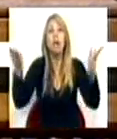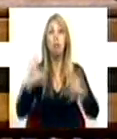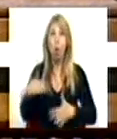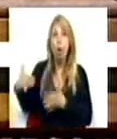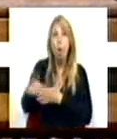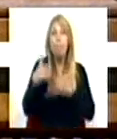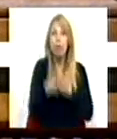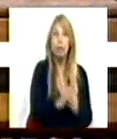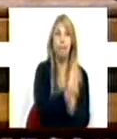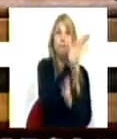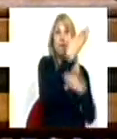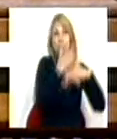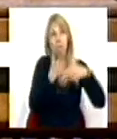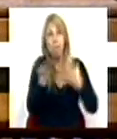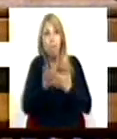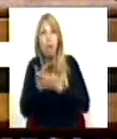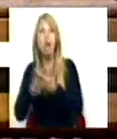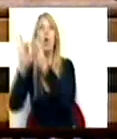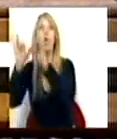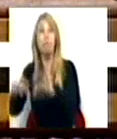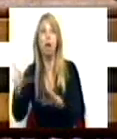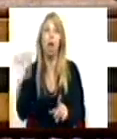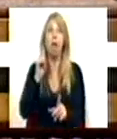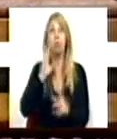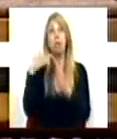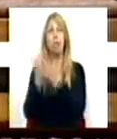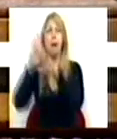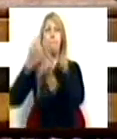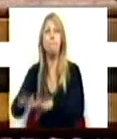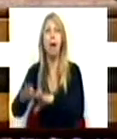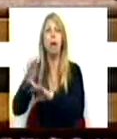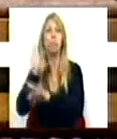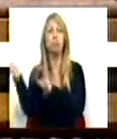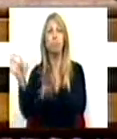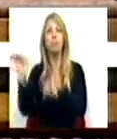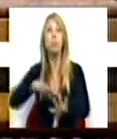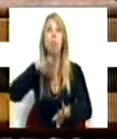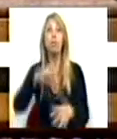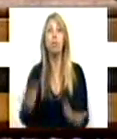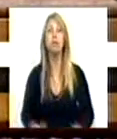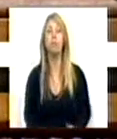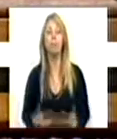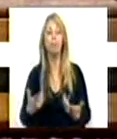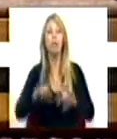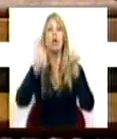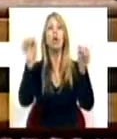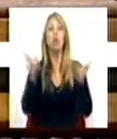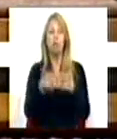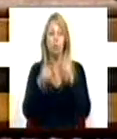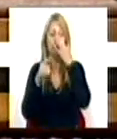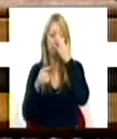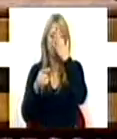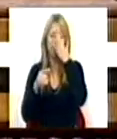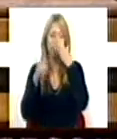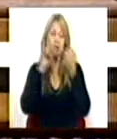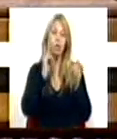é determinante para conter a ação dos poluidores. Resumindo, senhoras e senhores deputados, medidas necessárias em